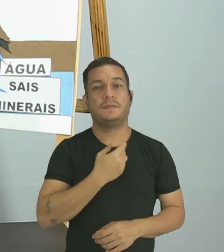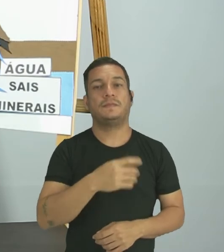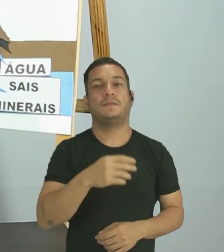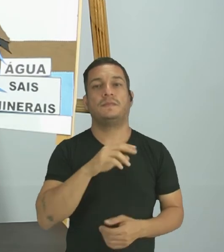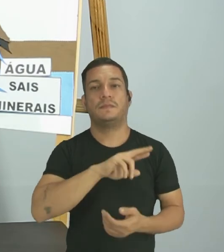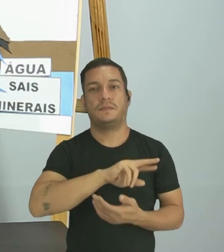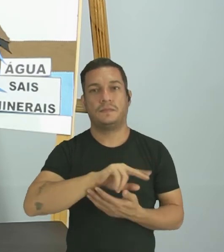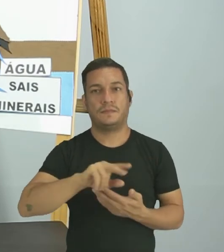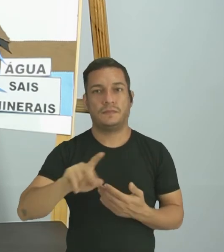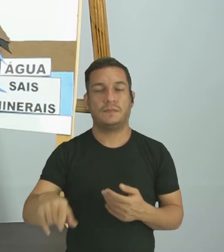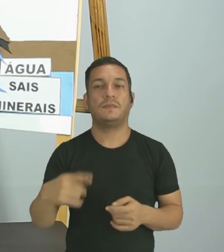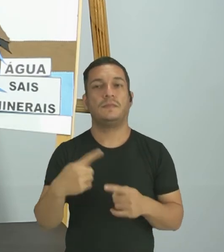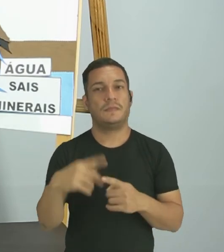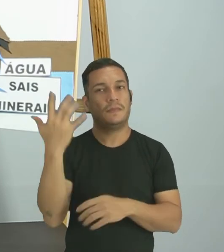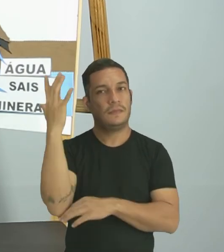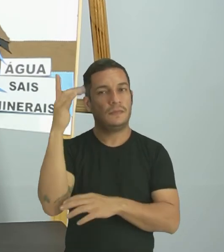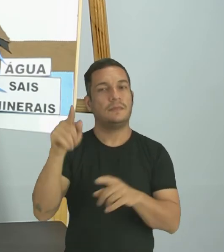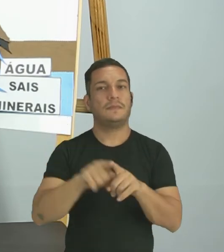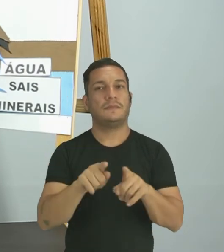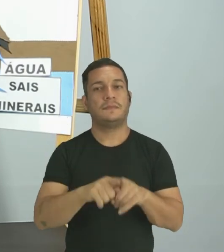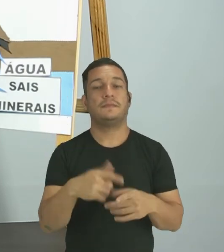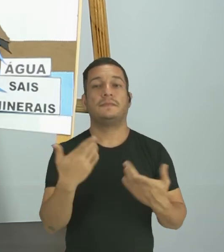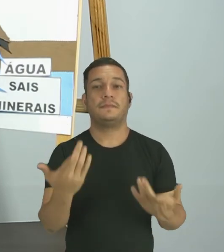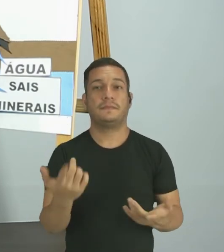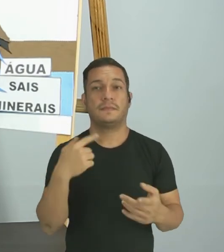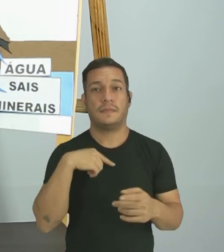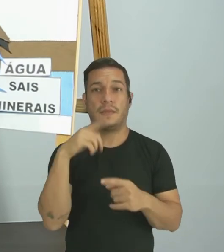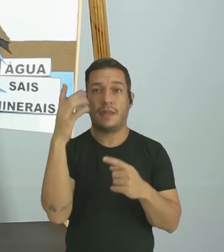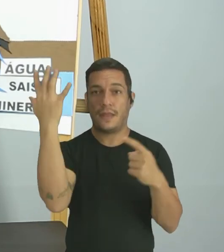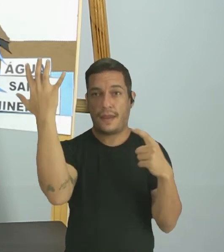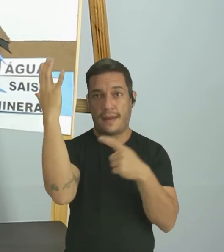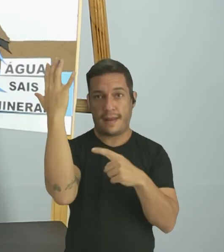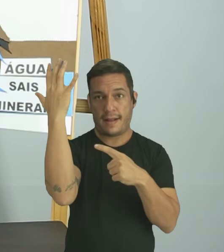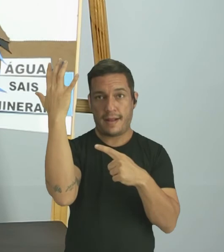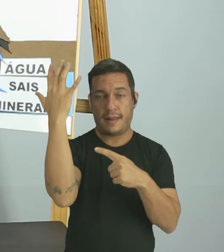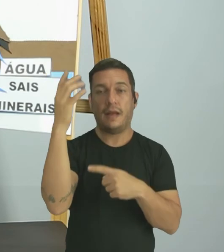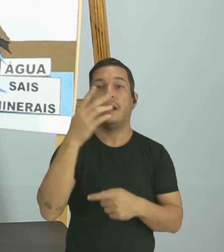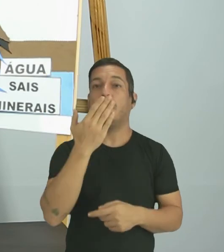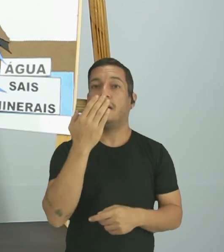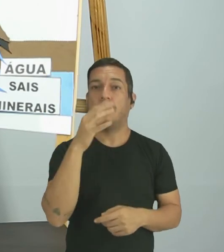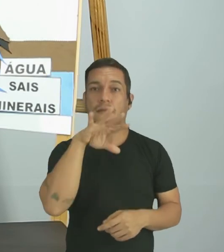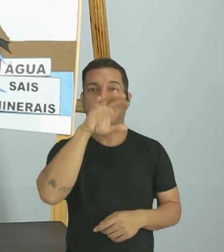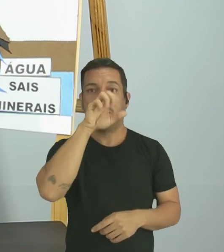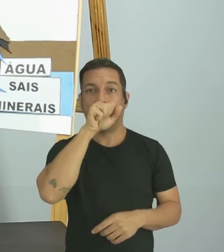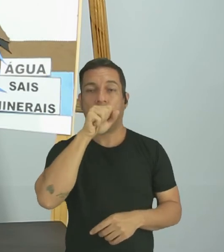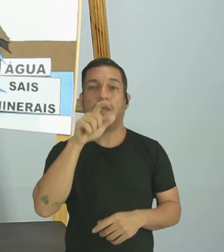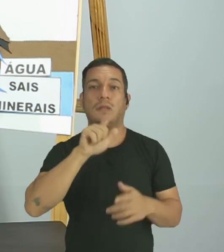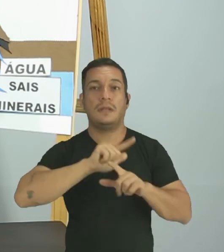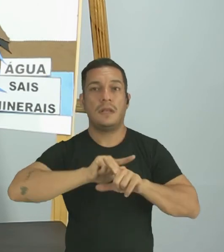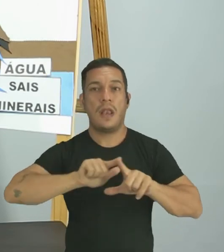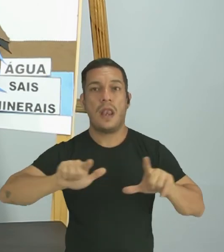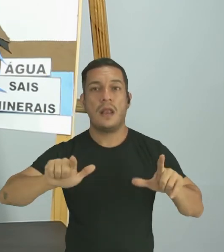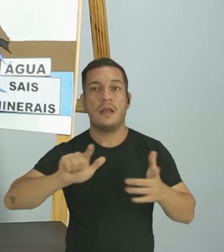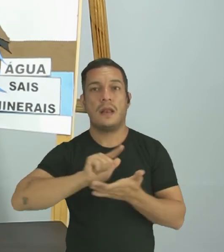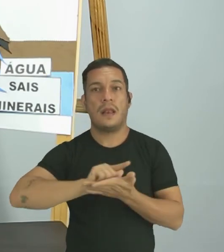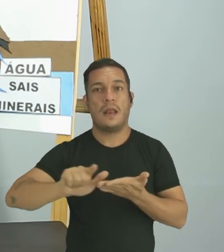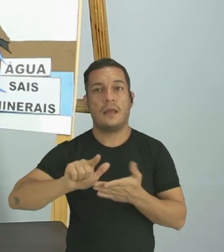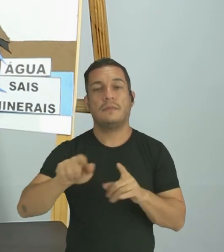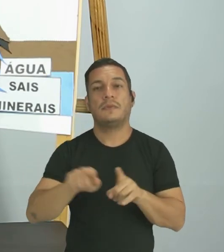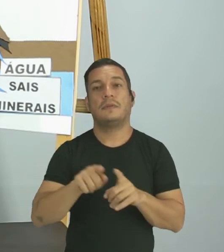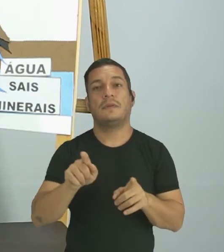plantas também é um ser vivo. Então, além dela produzir um oxigênio, um ar limpo para ela